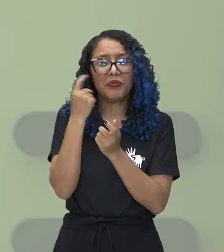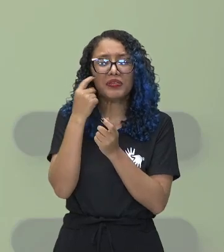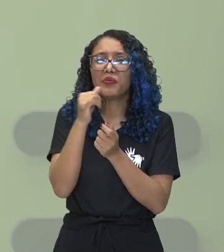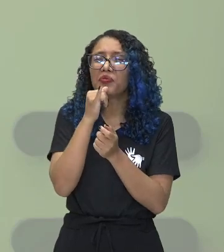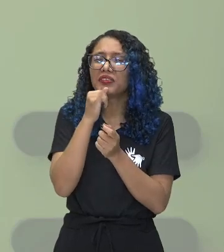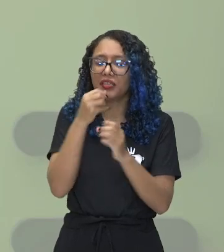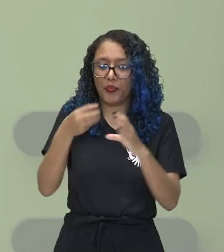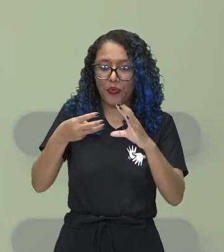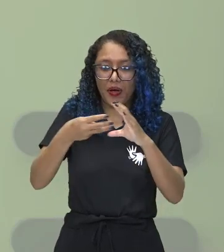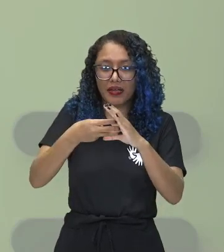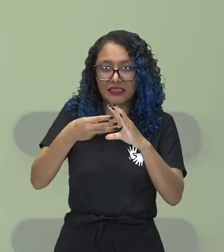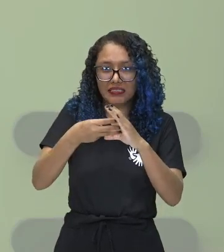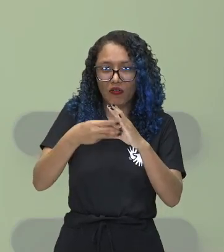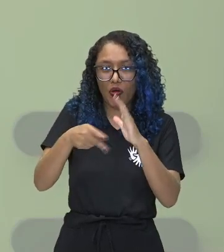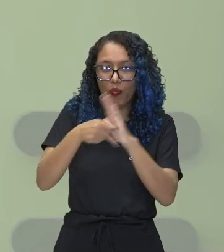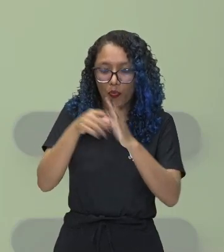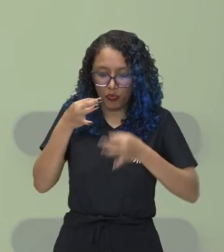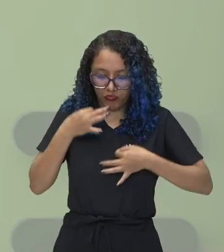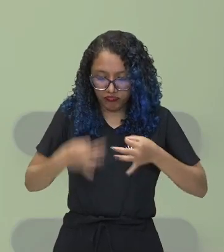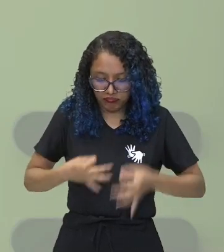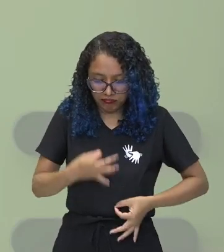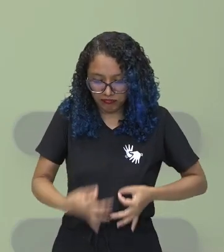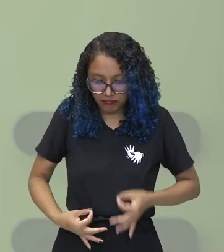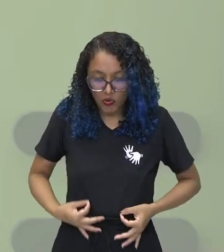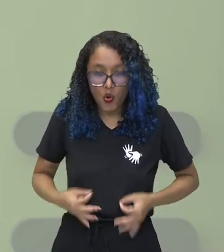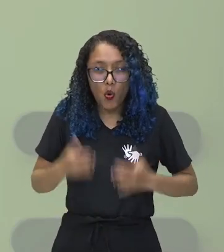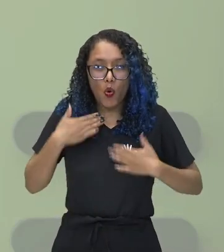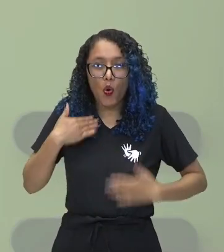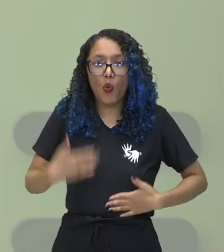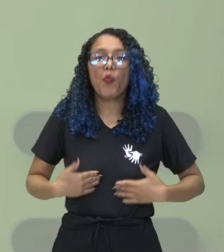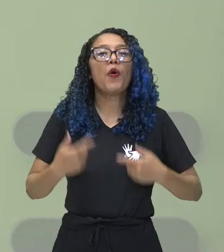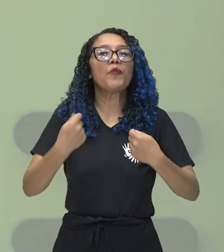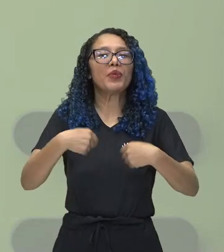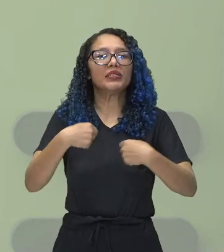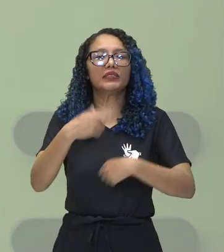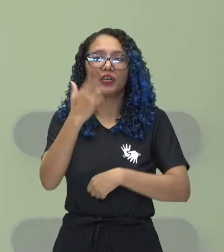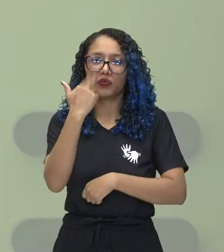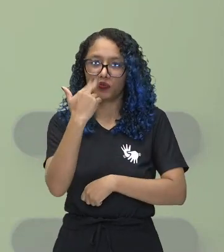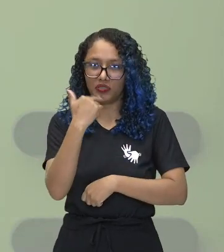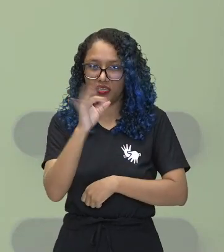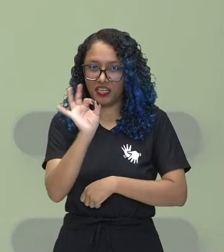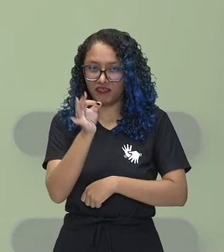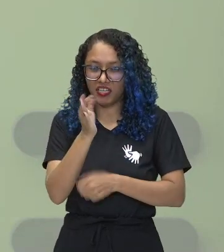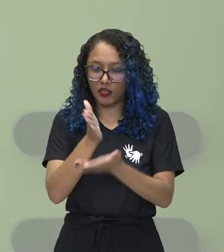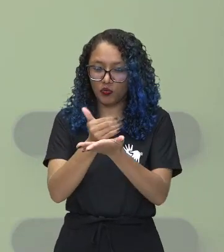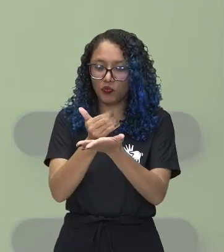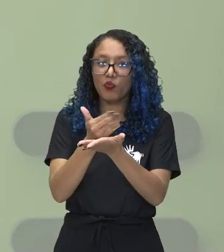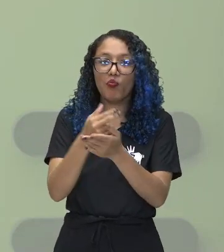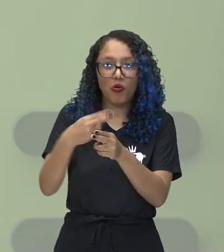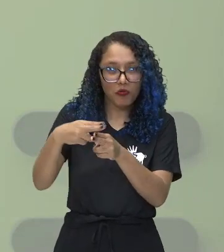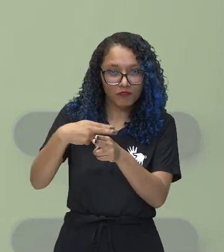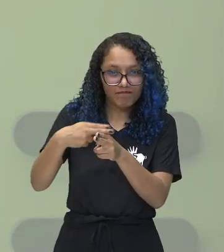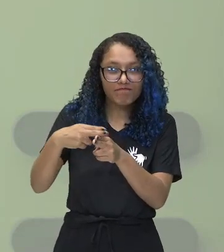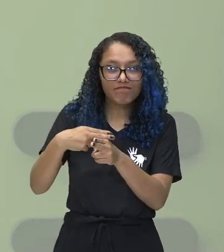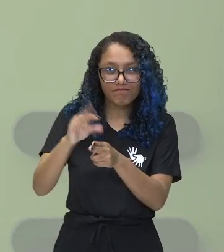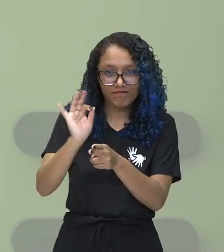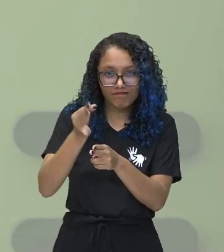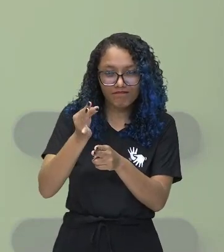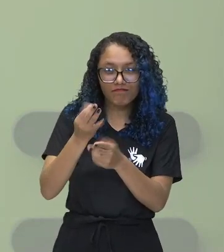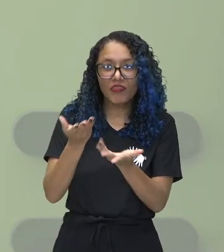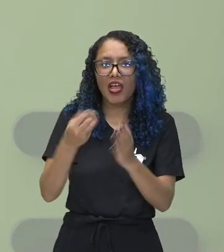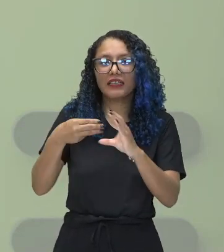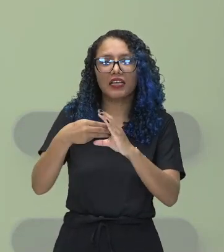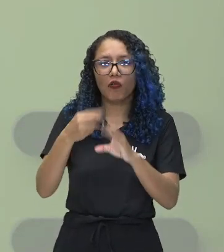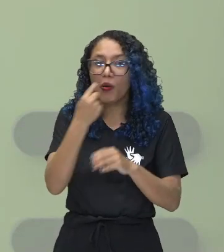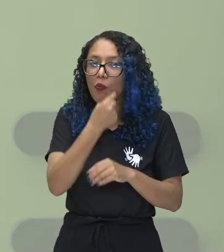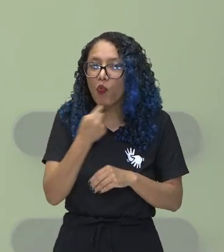seu corpo precisando dos nutrientes desse bolo de chocolate. Ela não tem boca,